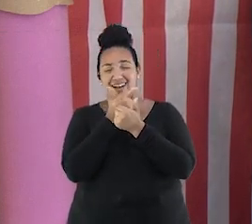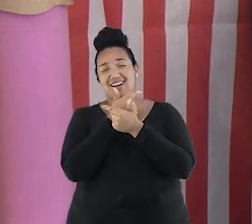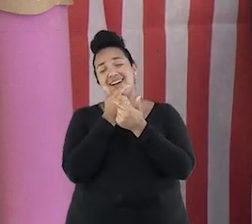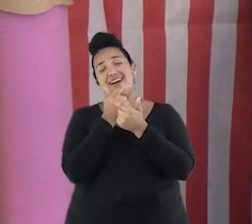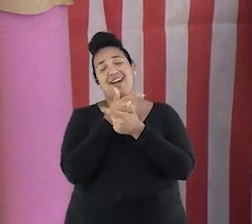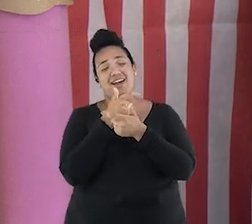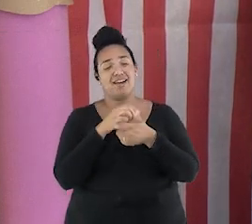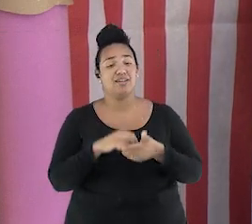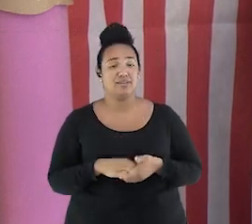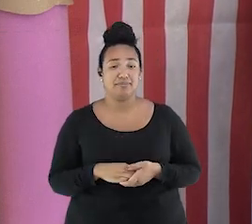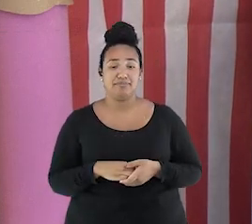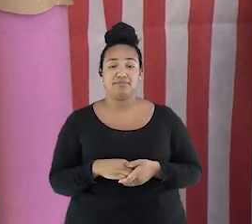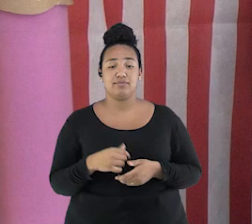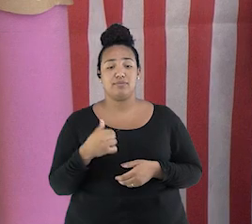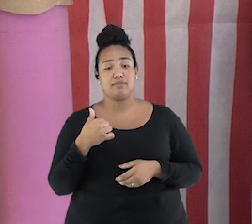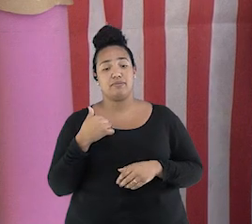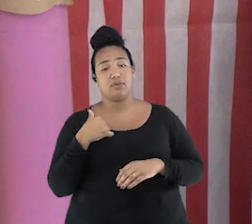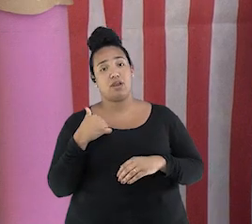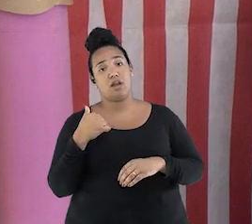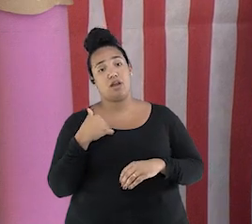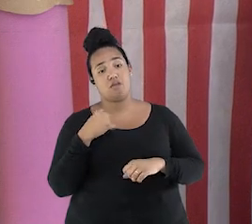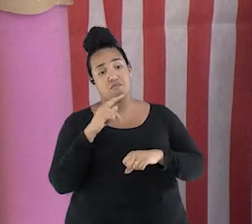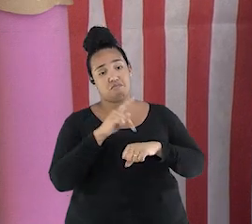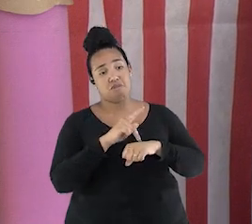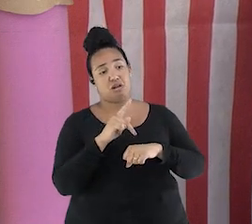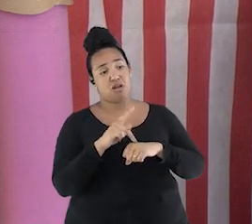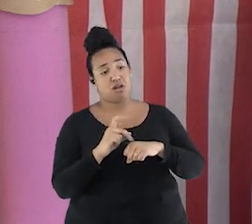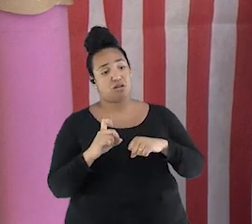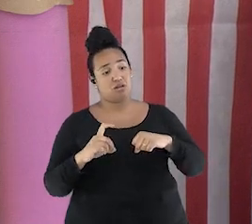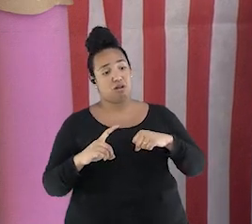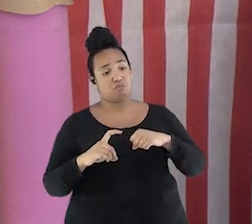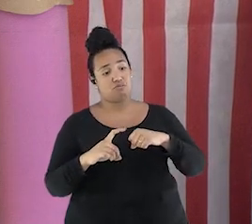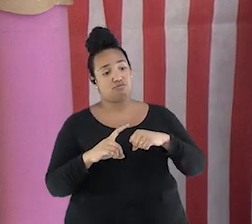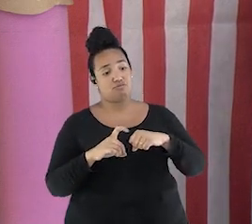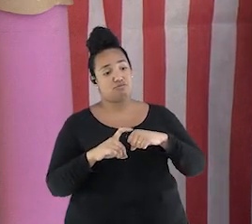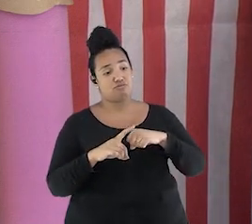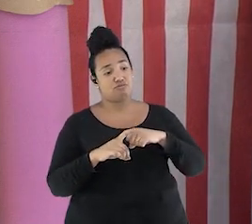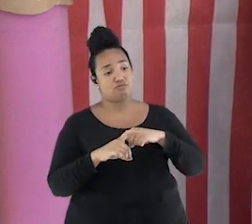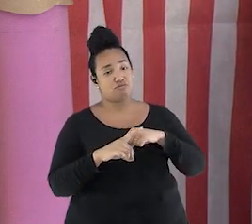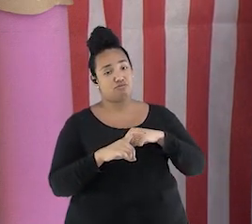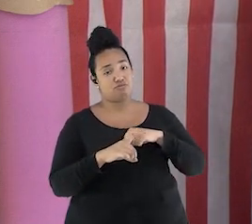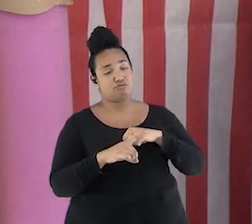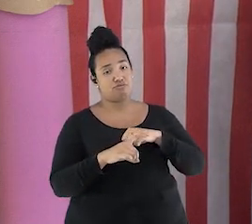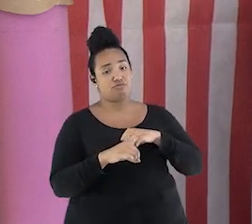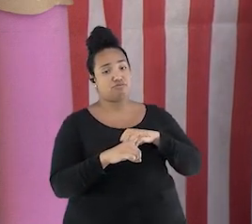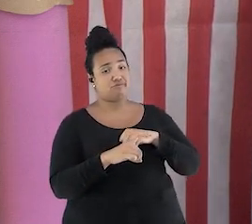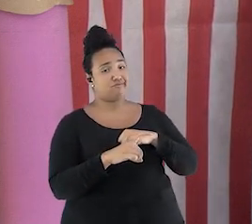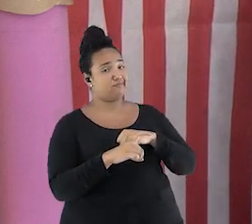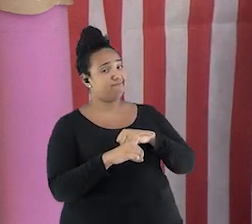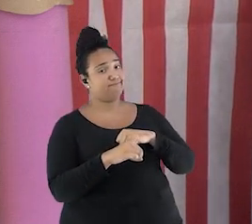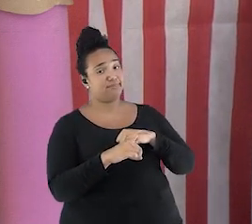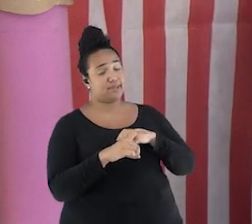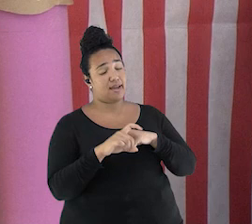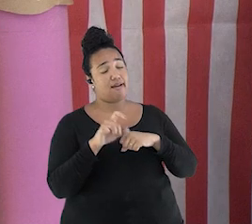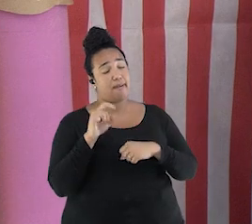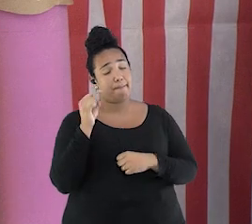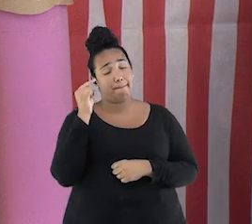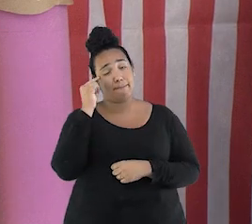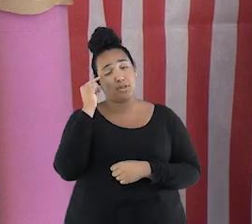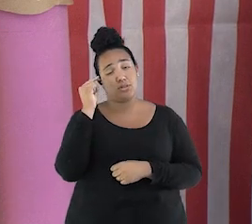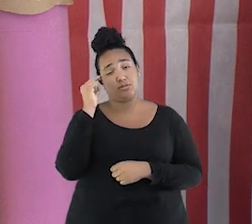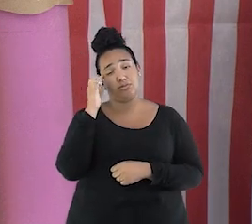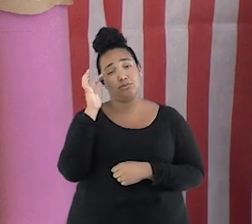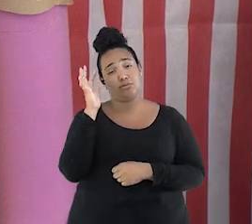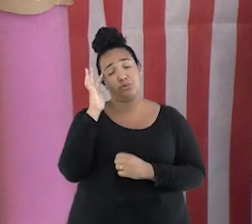me desviar dela, pensou a lesminha. Mas a coitada